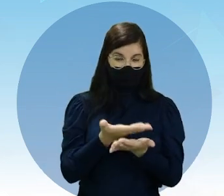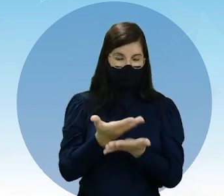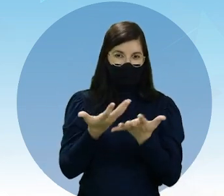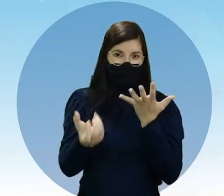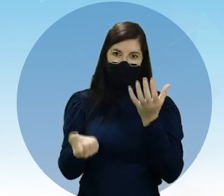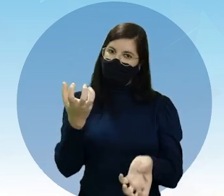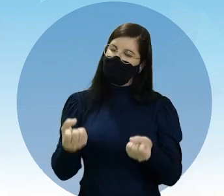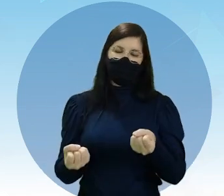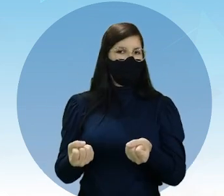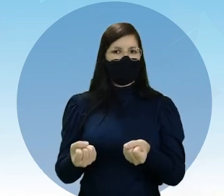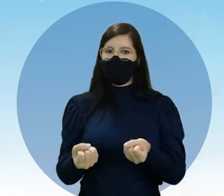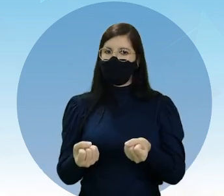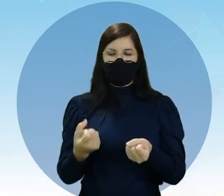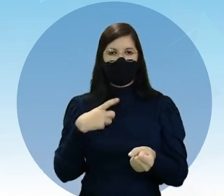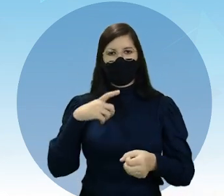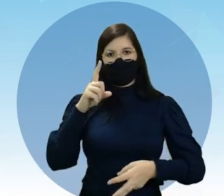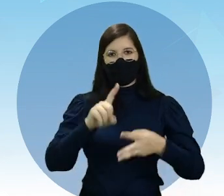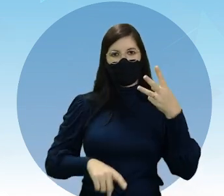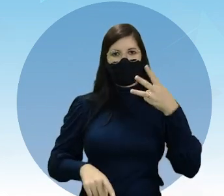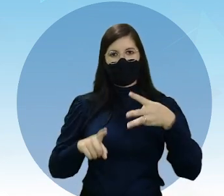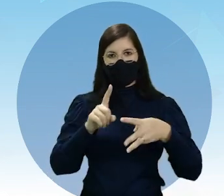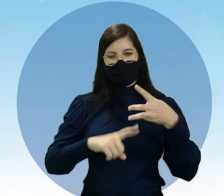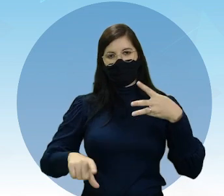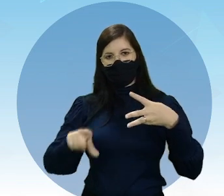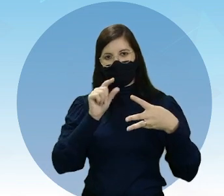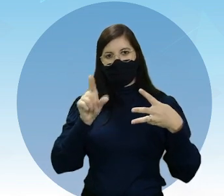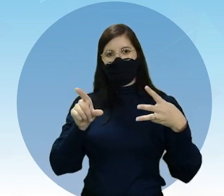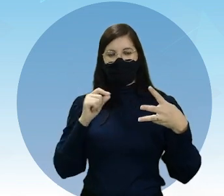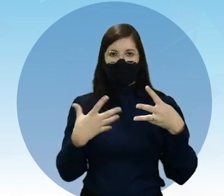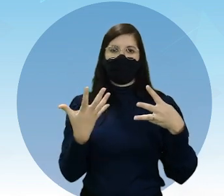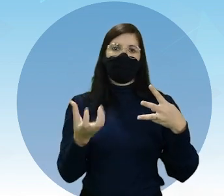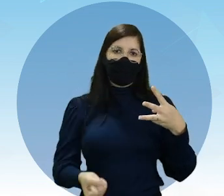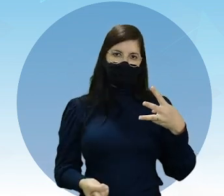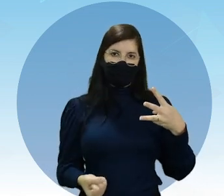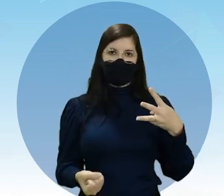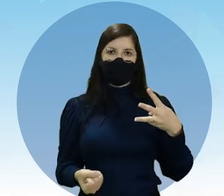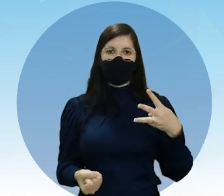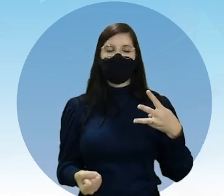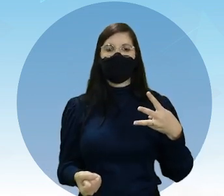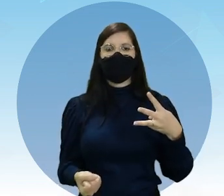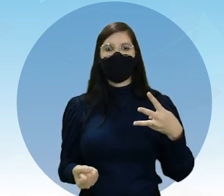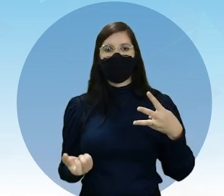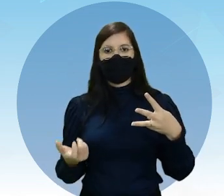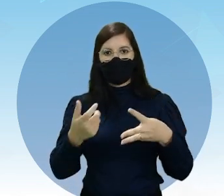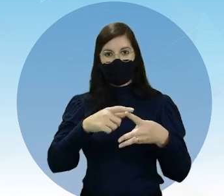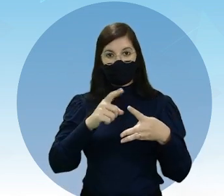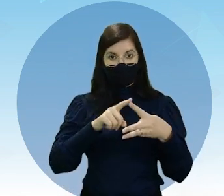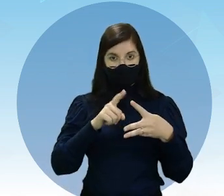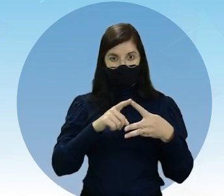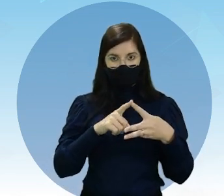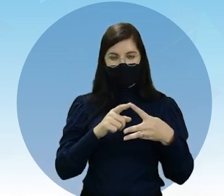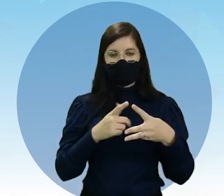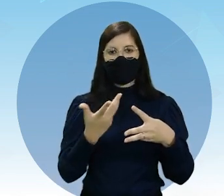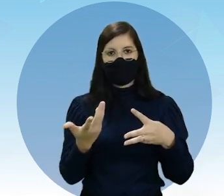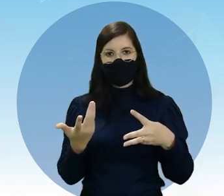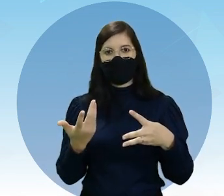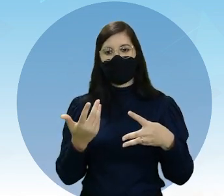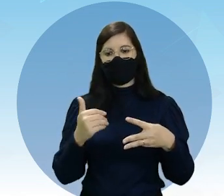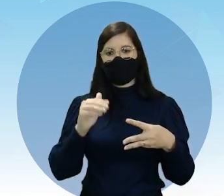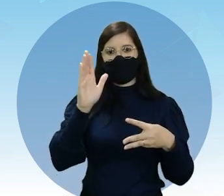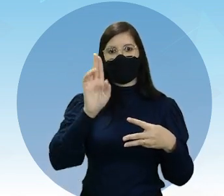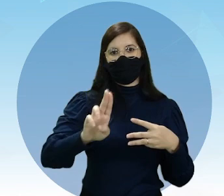gente tem três versões que podem ser consideradas. A primeira, ela é a mais